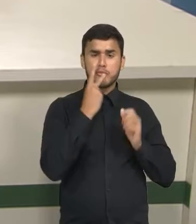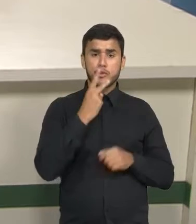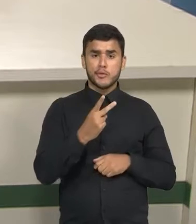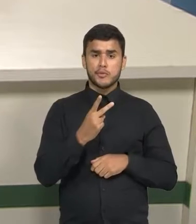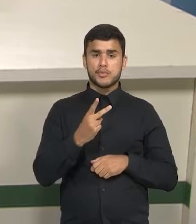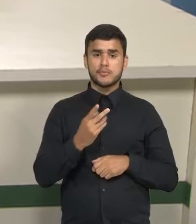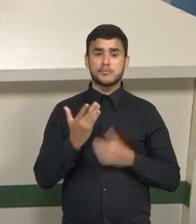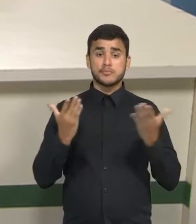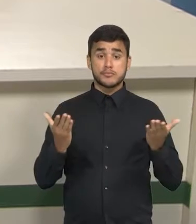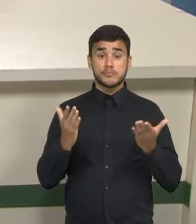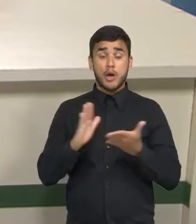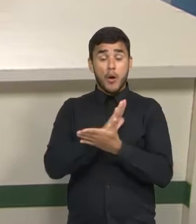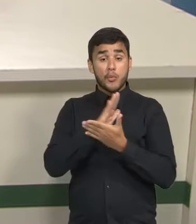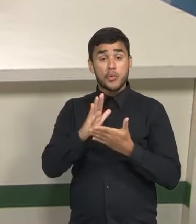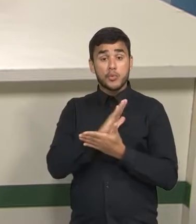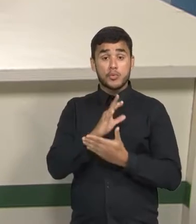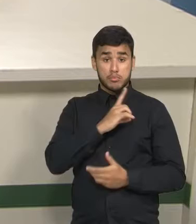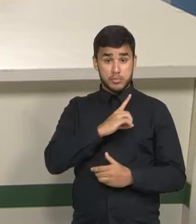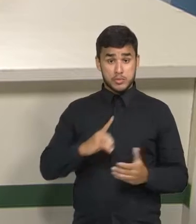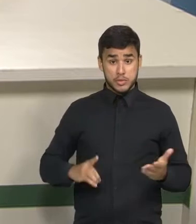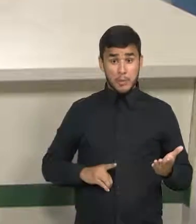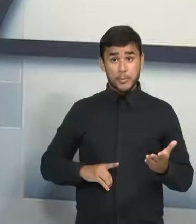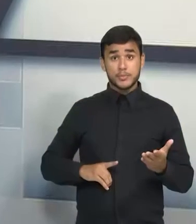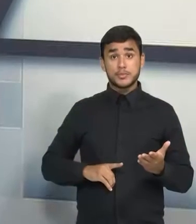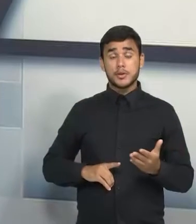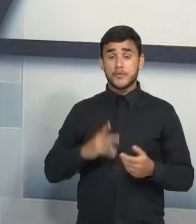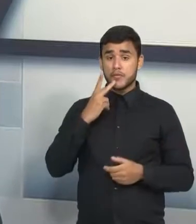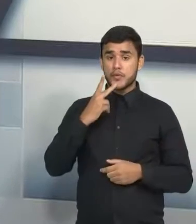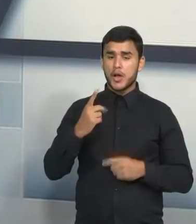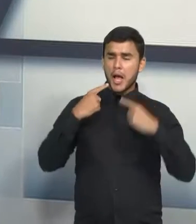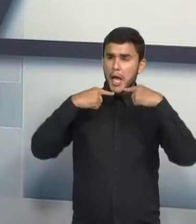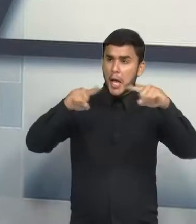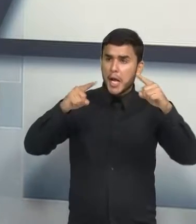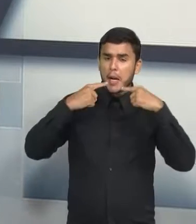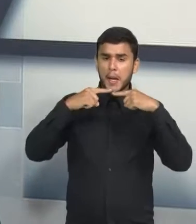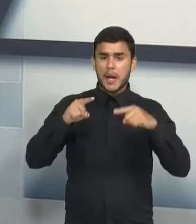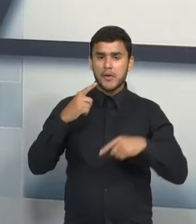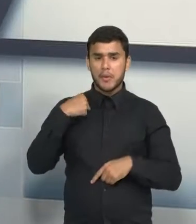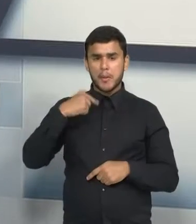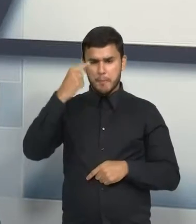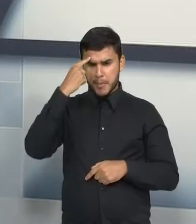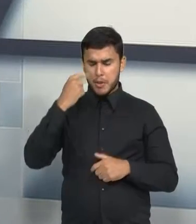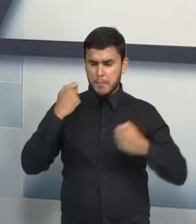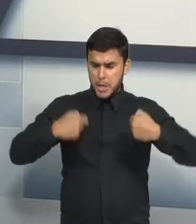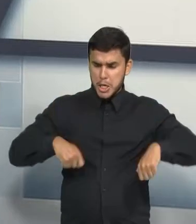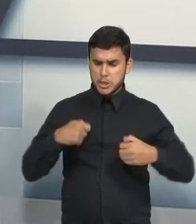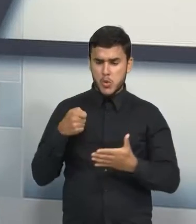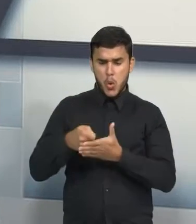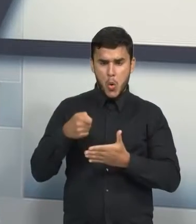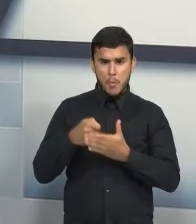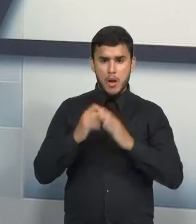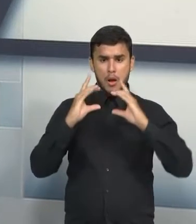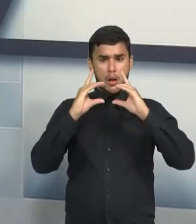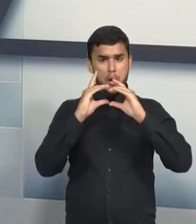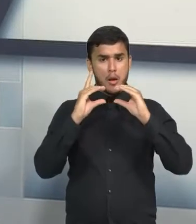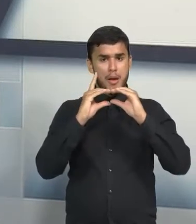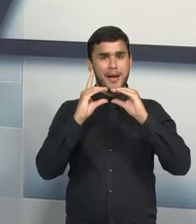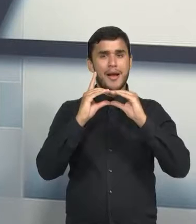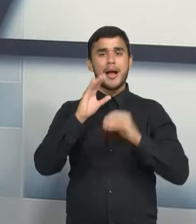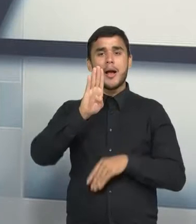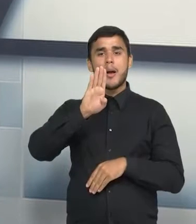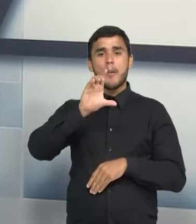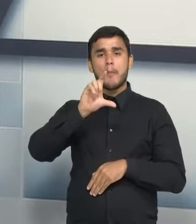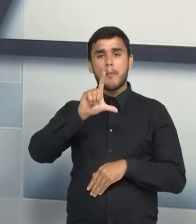o governador, como alguns deputados da oposição queriam, tomasse a decisão de bloquear na marra os